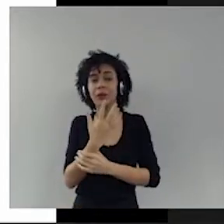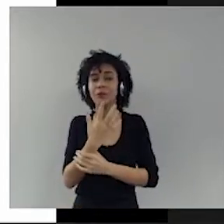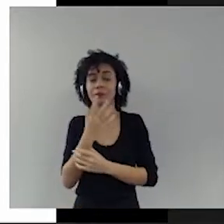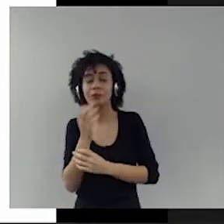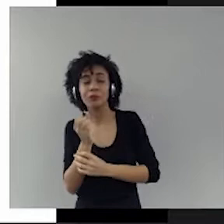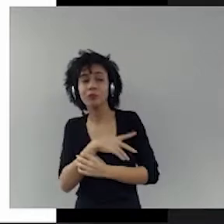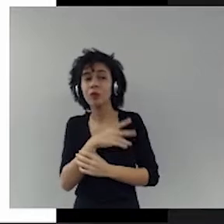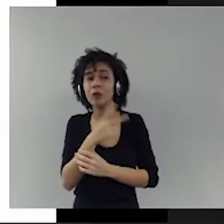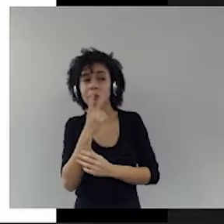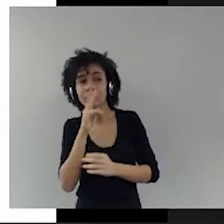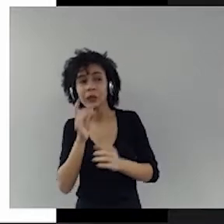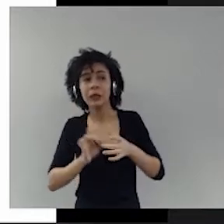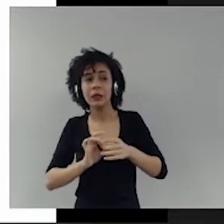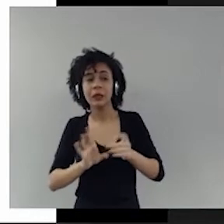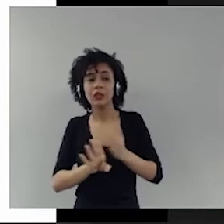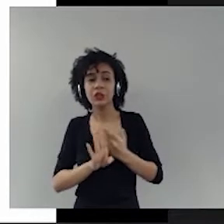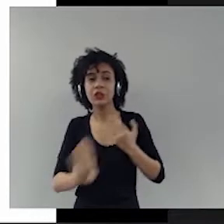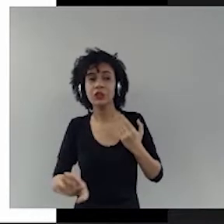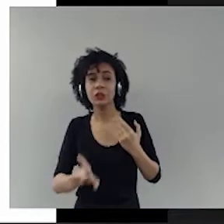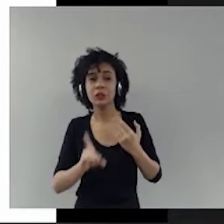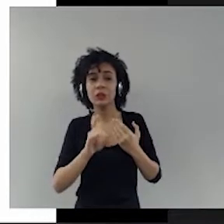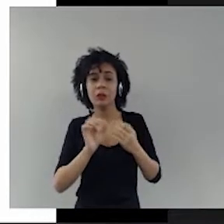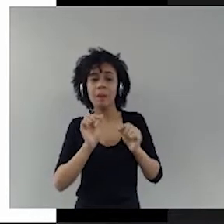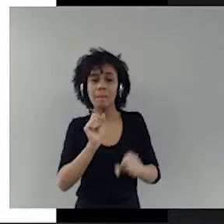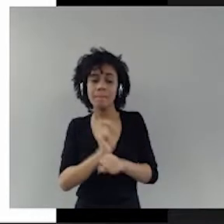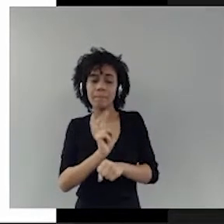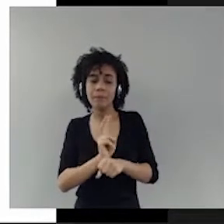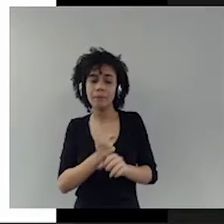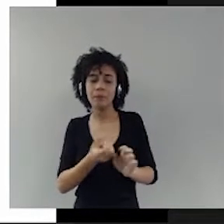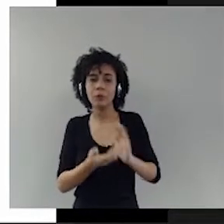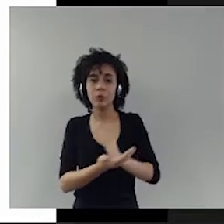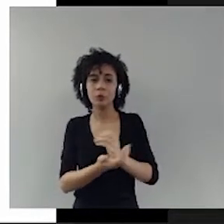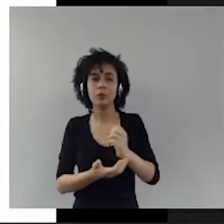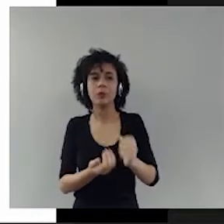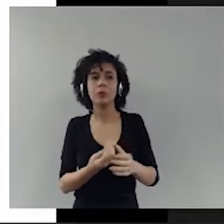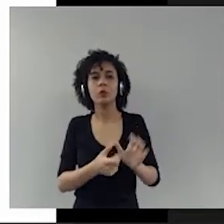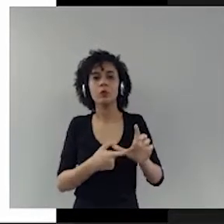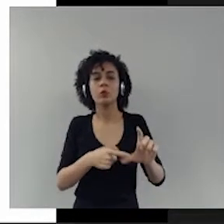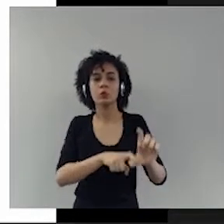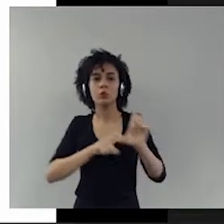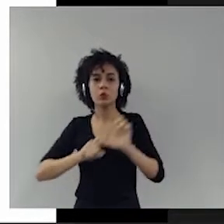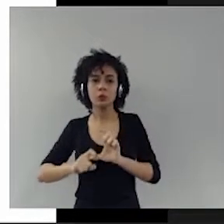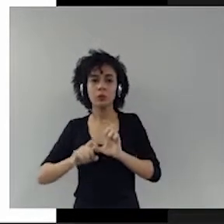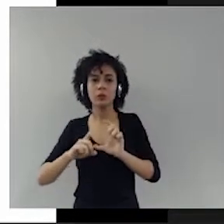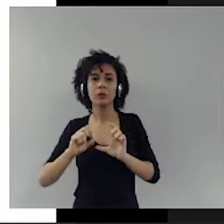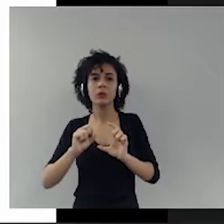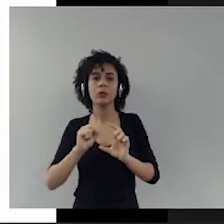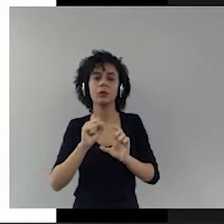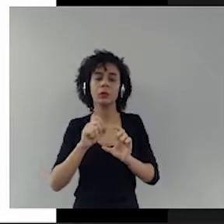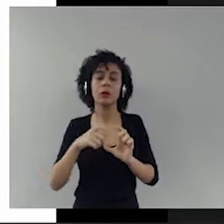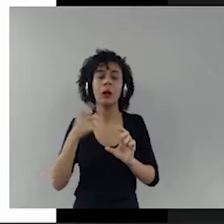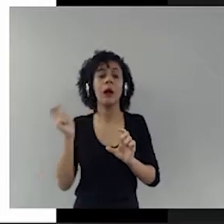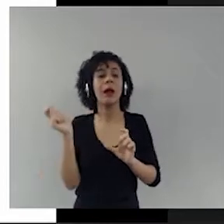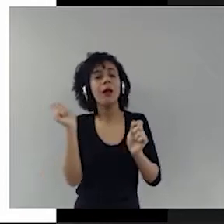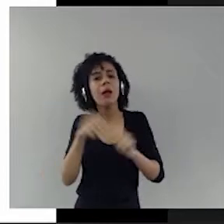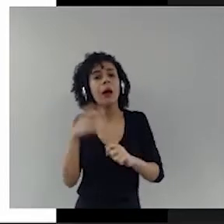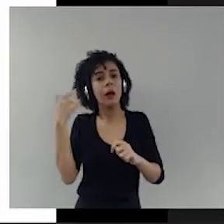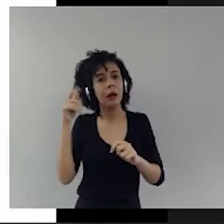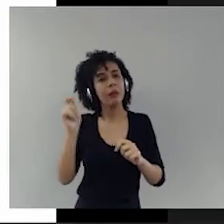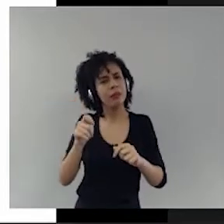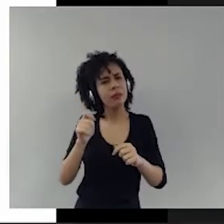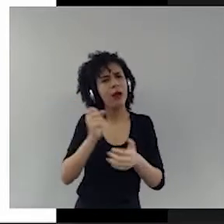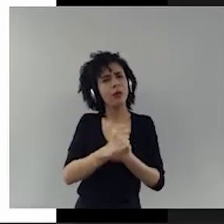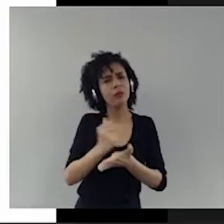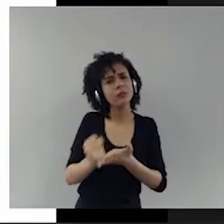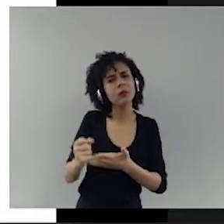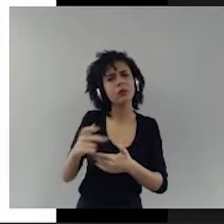hipótese nova de dispensa de licitação vigorosamente e poderia se enquadrar esse tipo de contratação as contratações feitas pelo